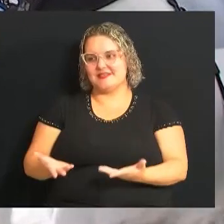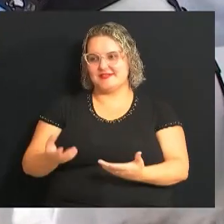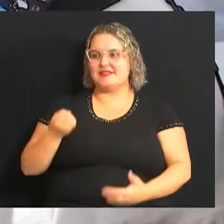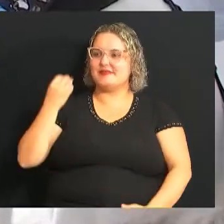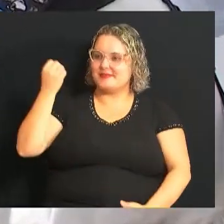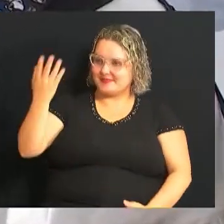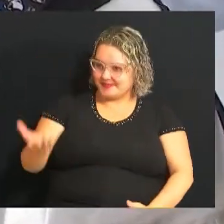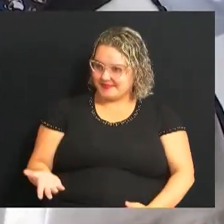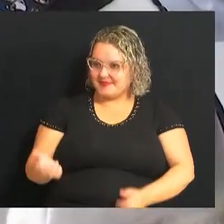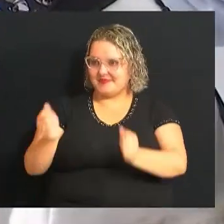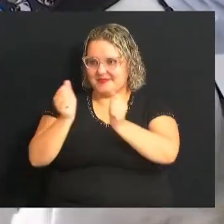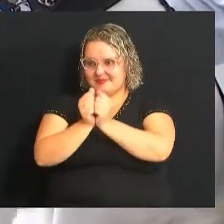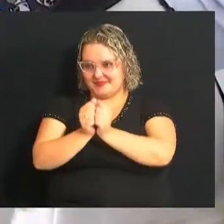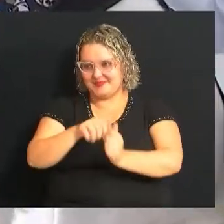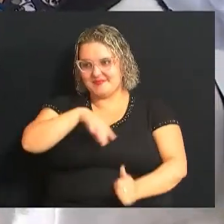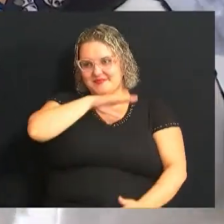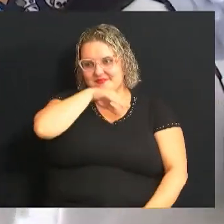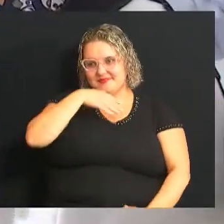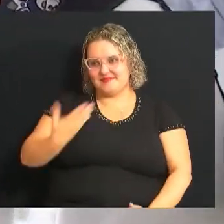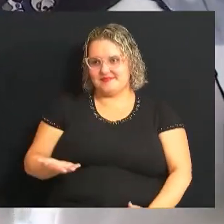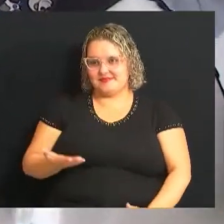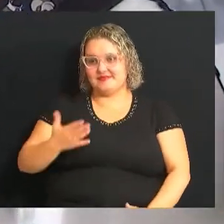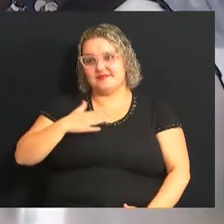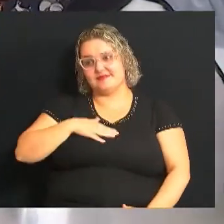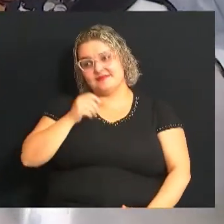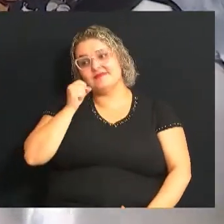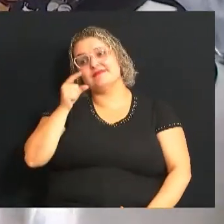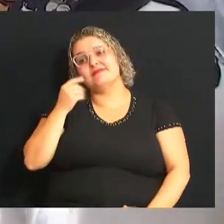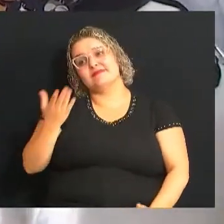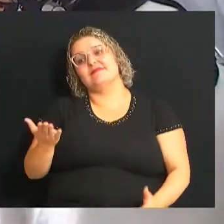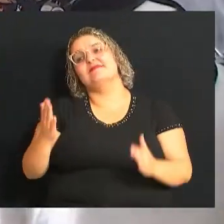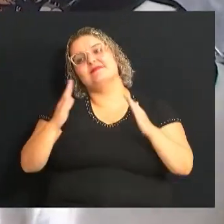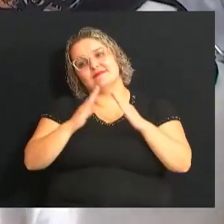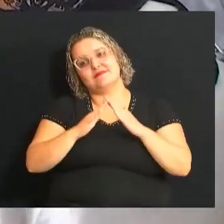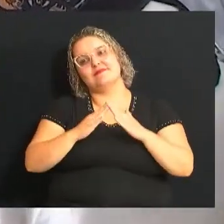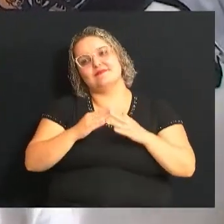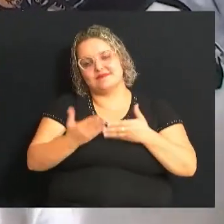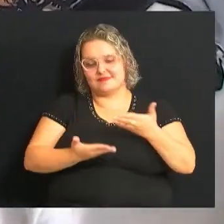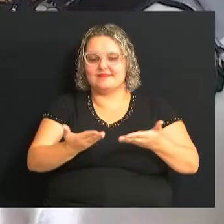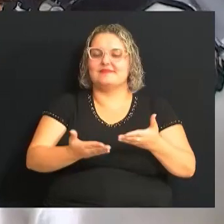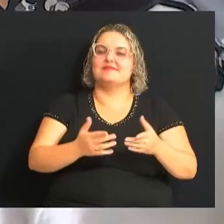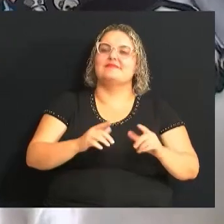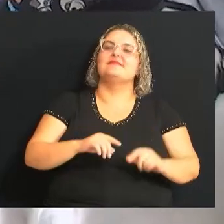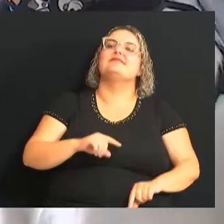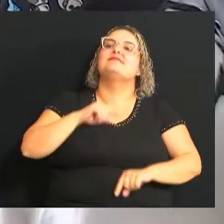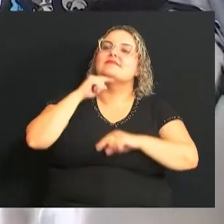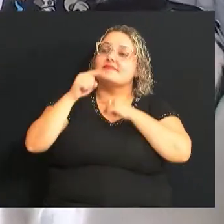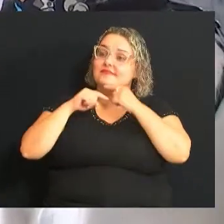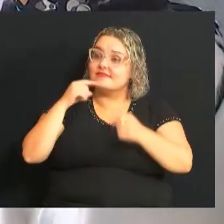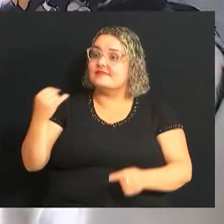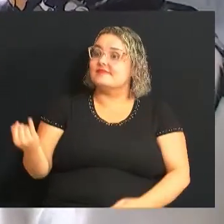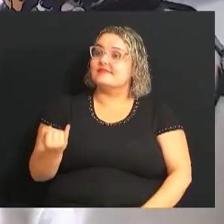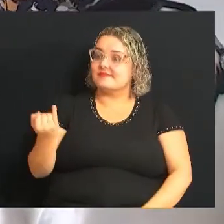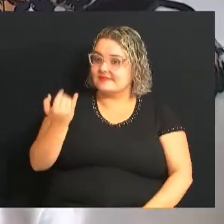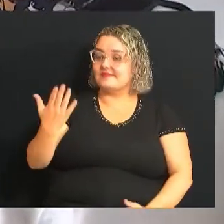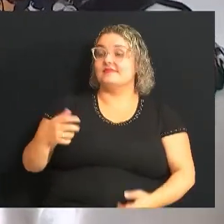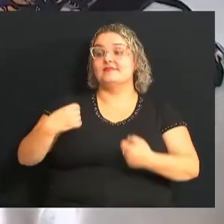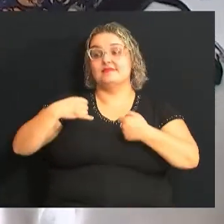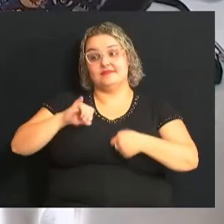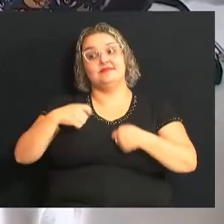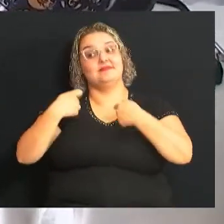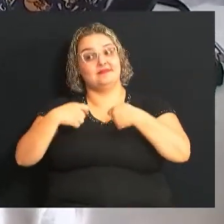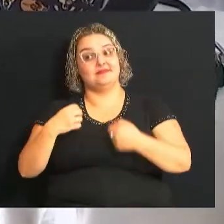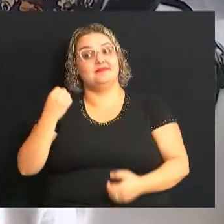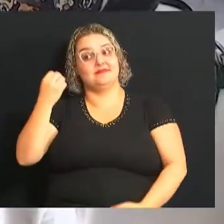com o seu bichinho. As minhas gatinhas estão lá em casa, bem cuidadas. Tirei várias dúvidas interessantes para se um dia eu precisar viajar